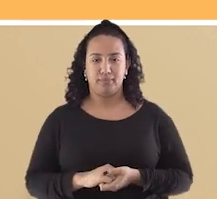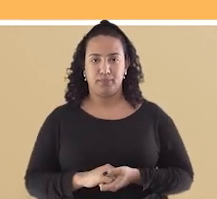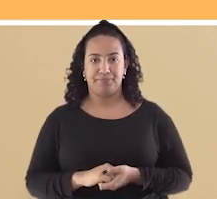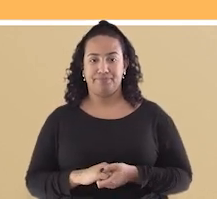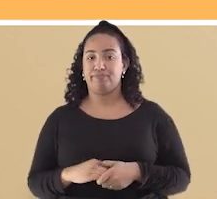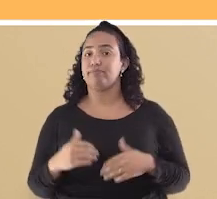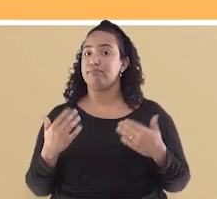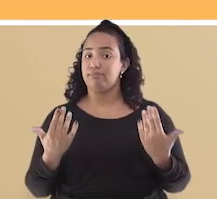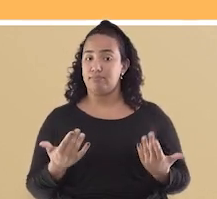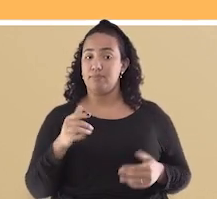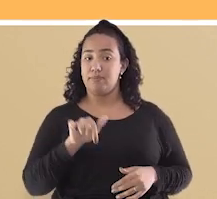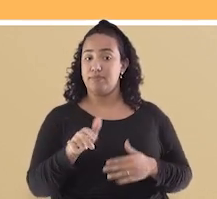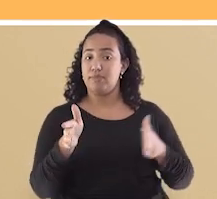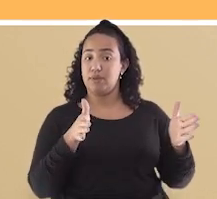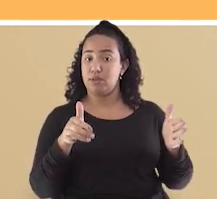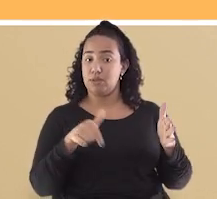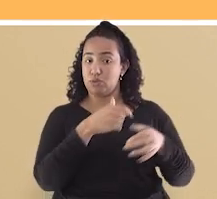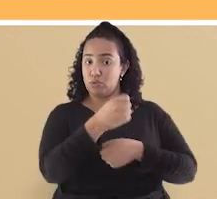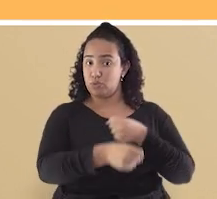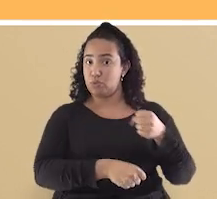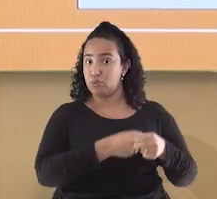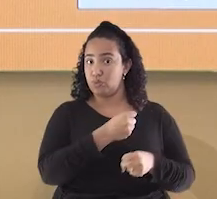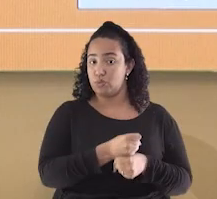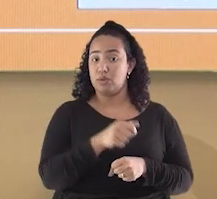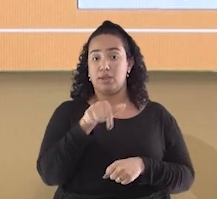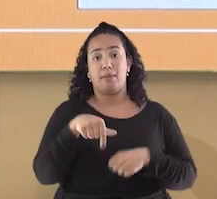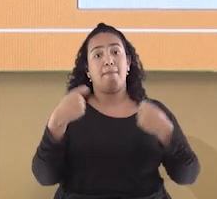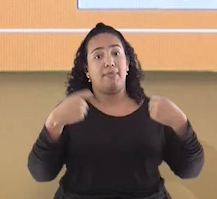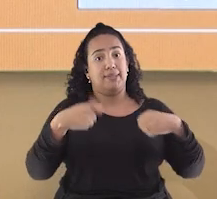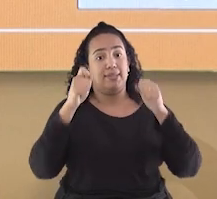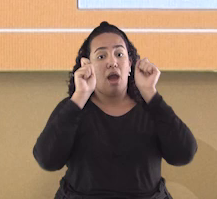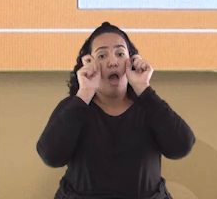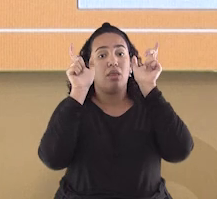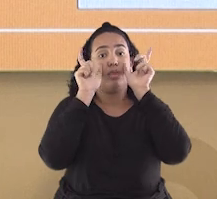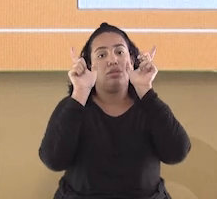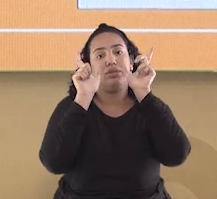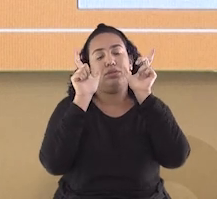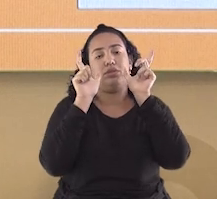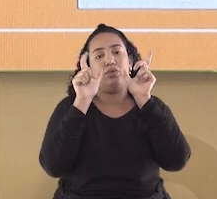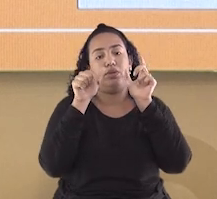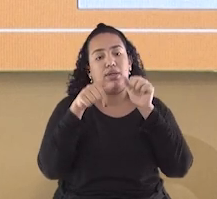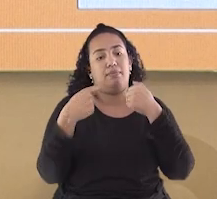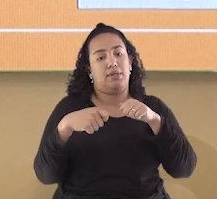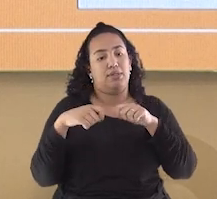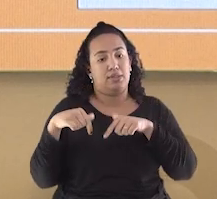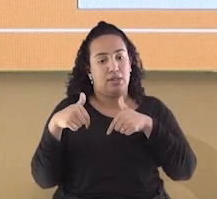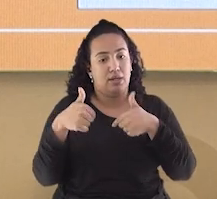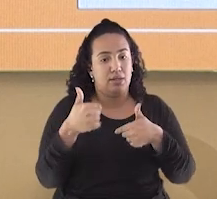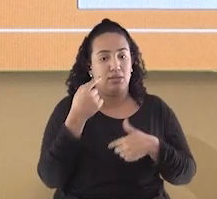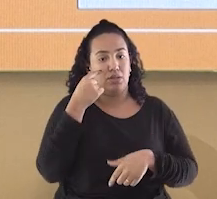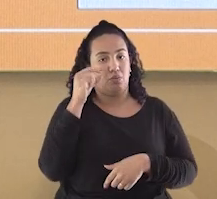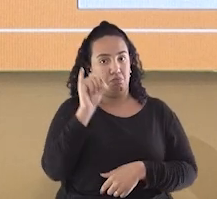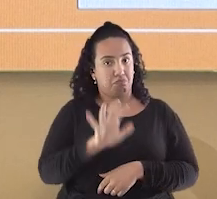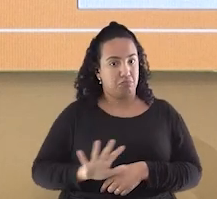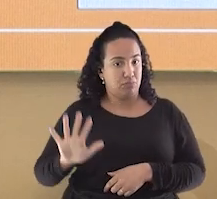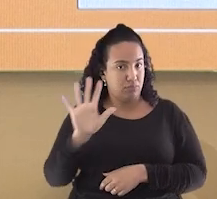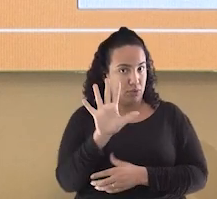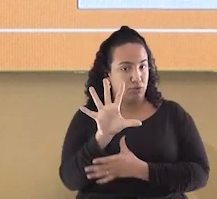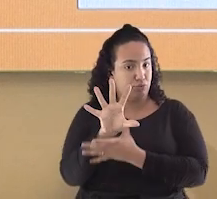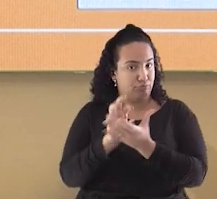da doença deve ser dobrada, tendo atitudes como, dê uma olhada aqui na imagem, manter a caixa d'água